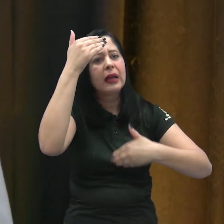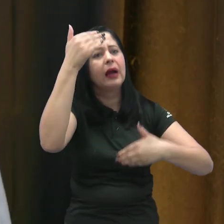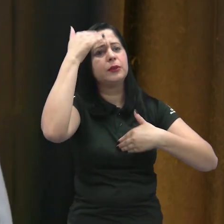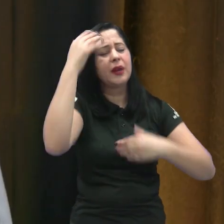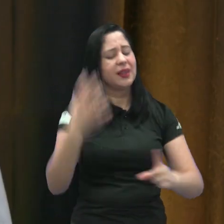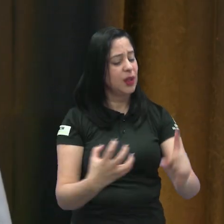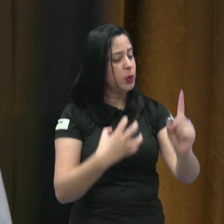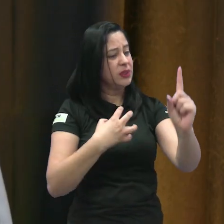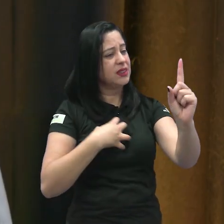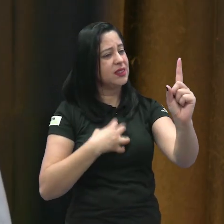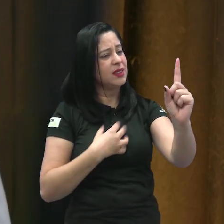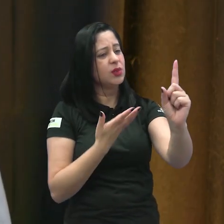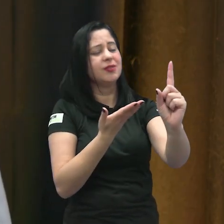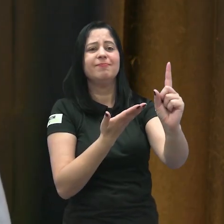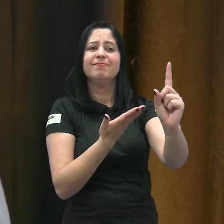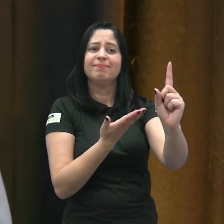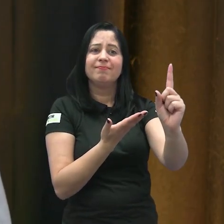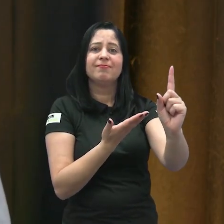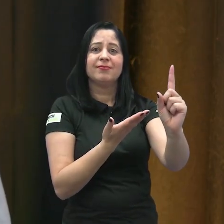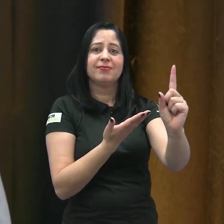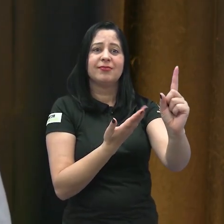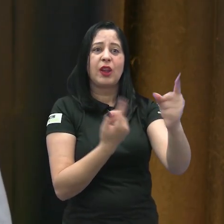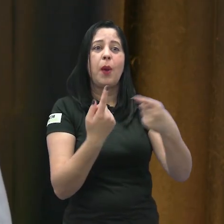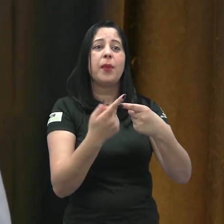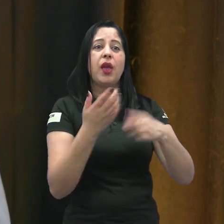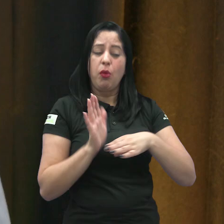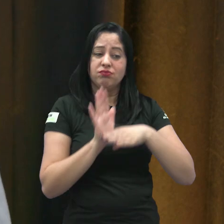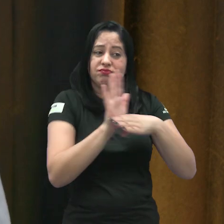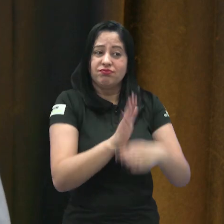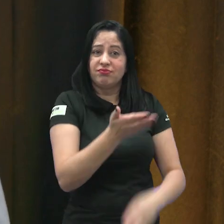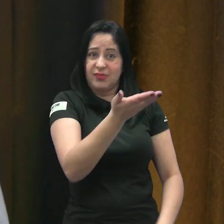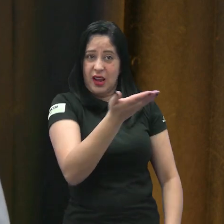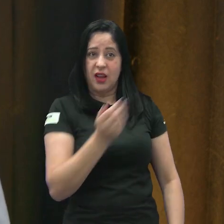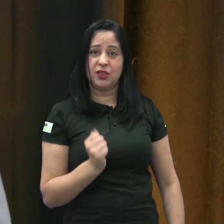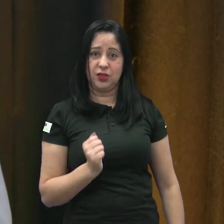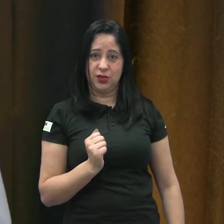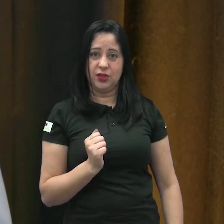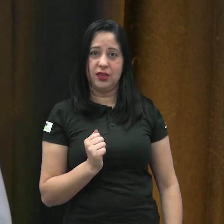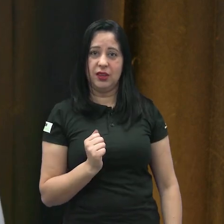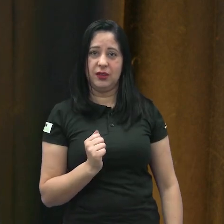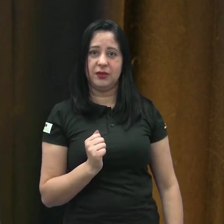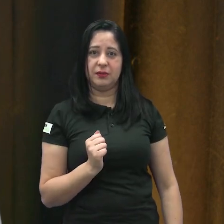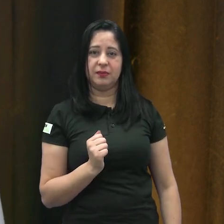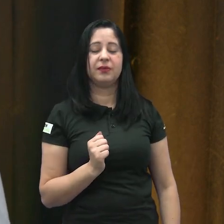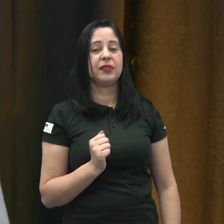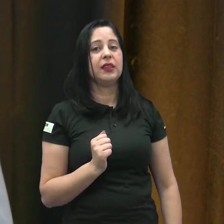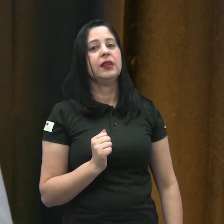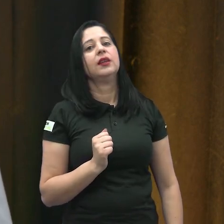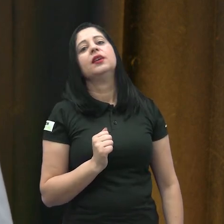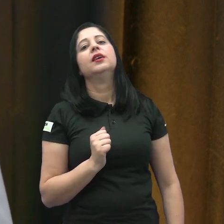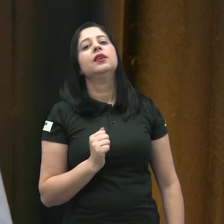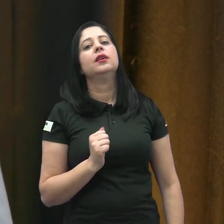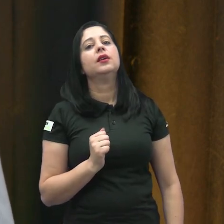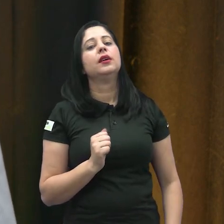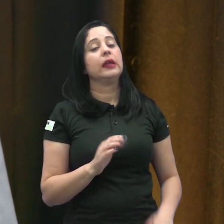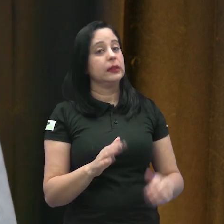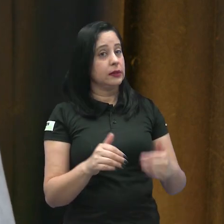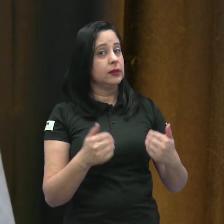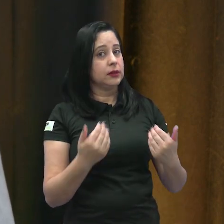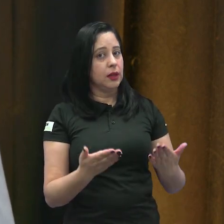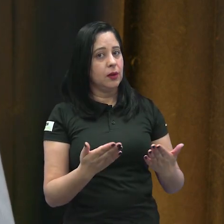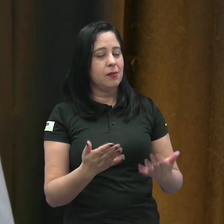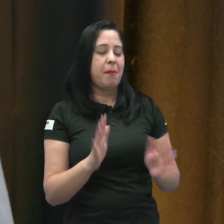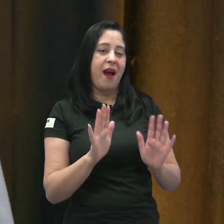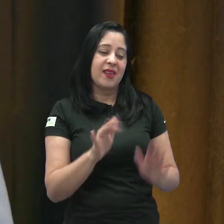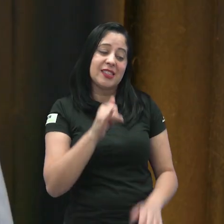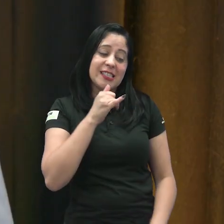assim, sensibilizado com a gratidão que ela tem por eu ter dado voz para ela e aí as coisas aconteceram, né?